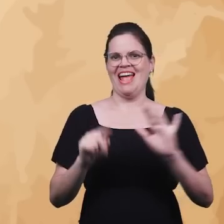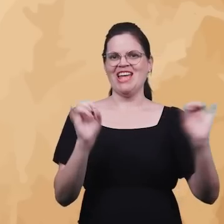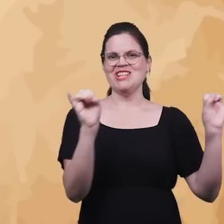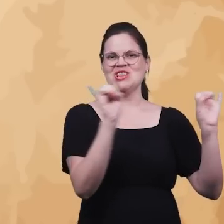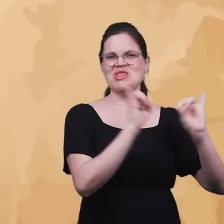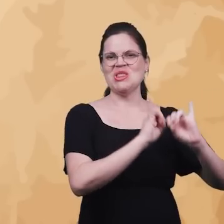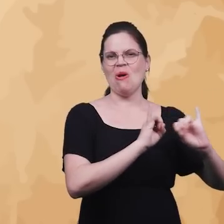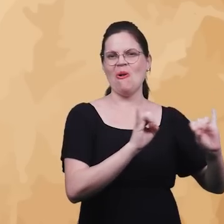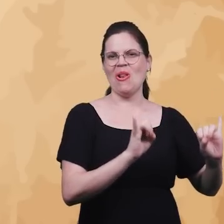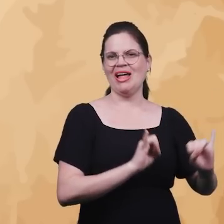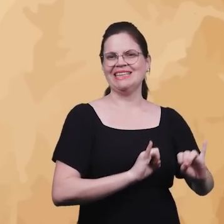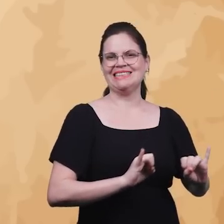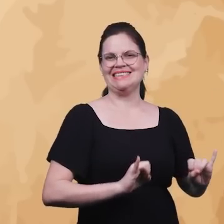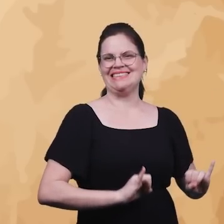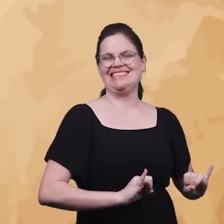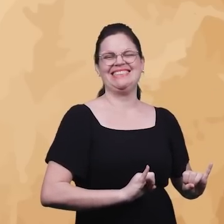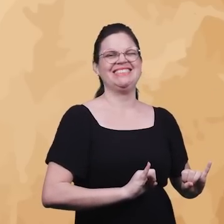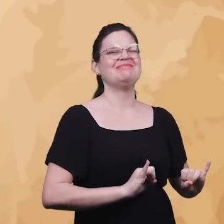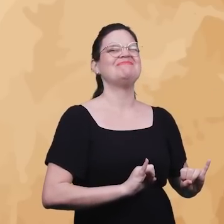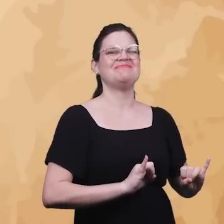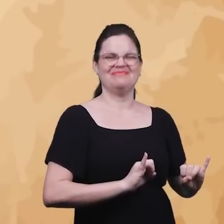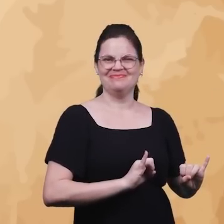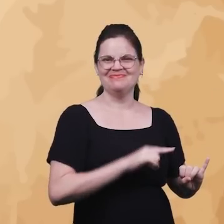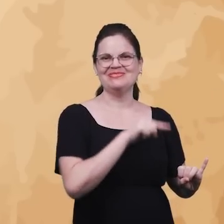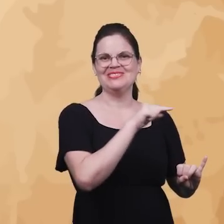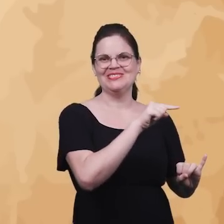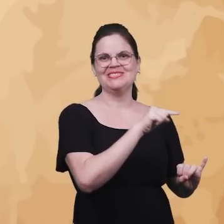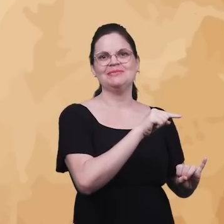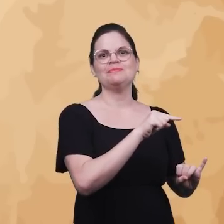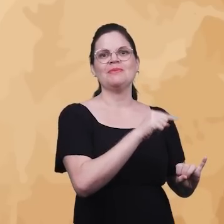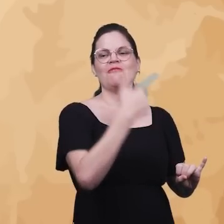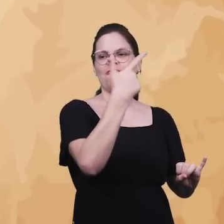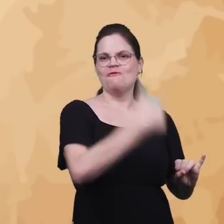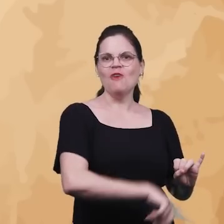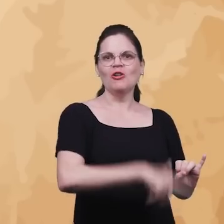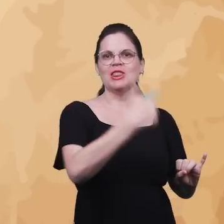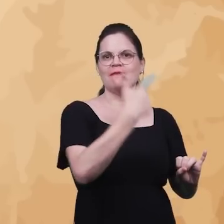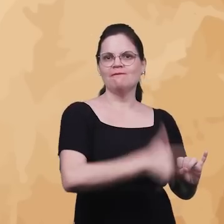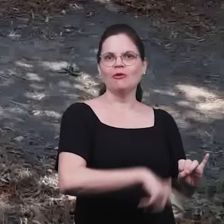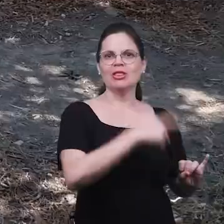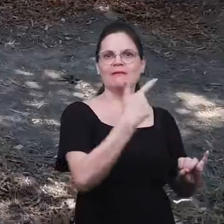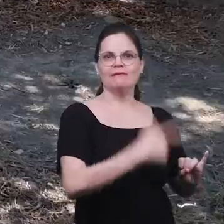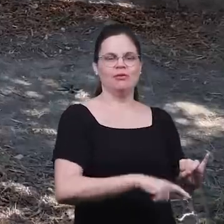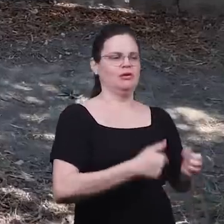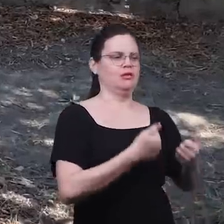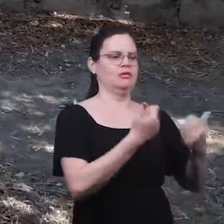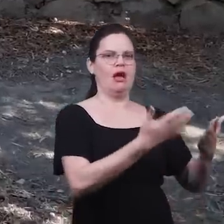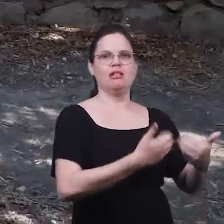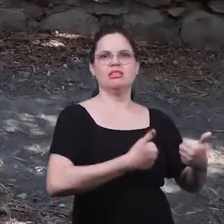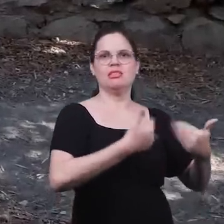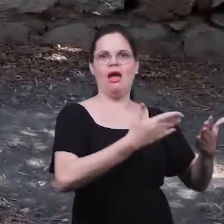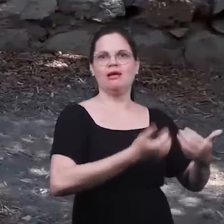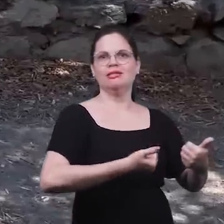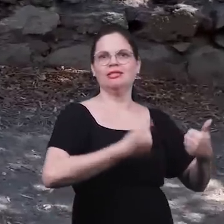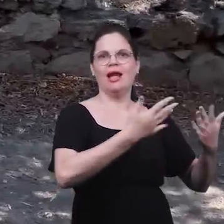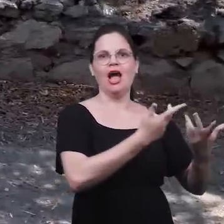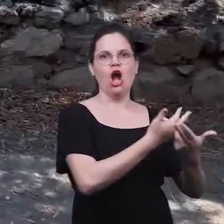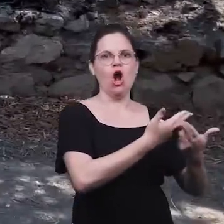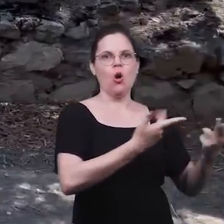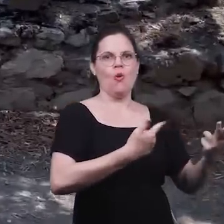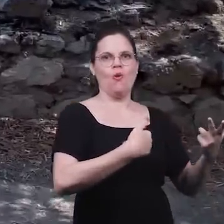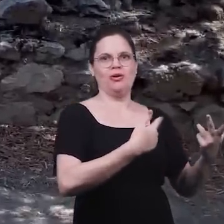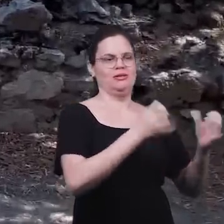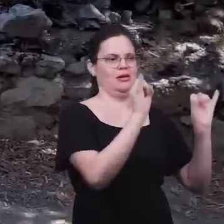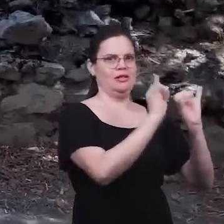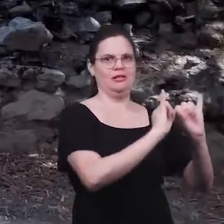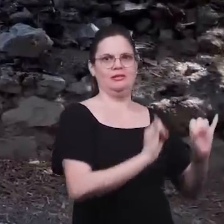obras, repetir o sacrifício. Então, para que isso acontecesse, o que ela fez? O que o cristianismo fez?